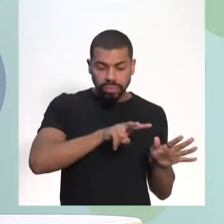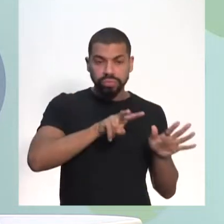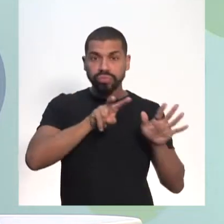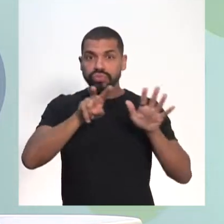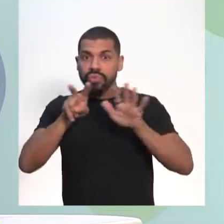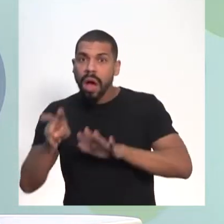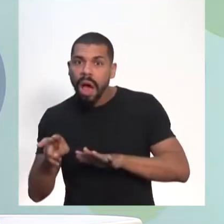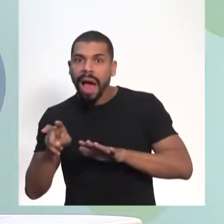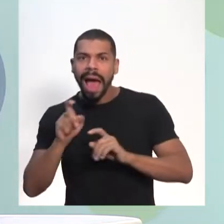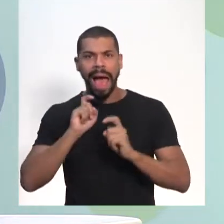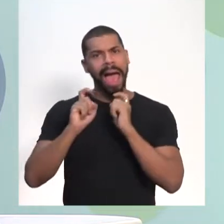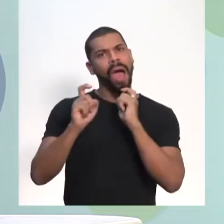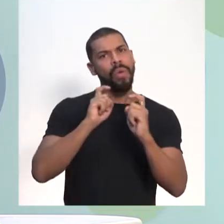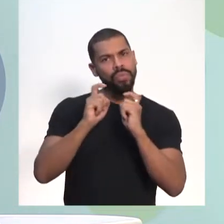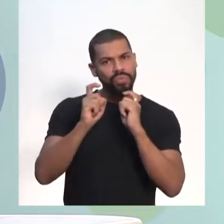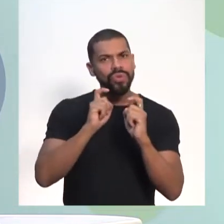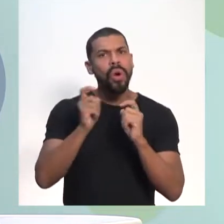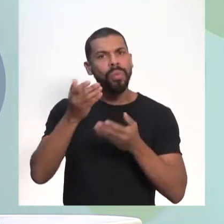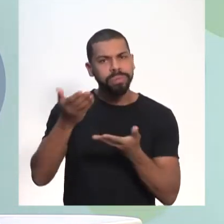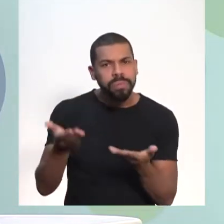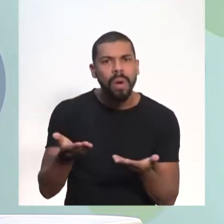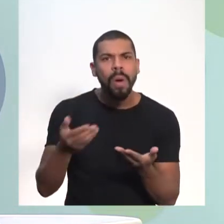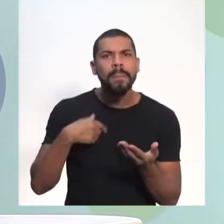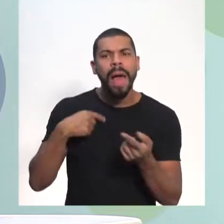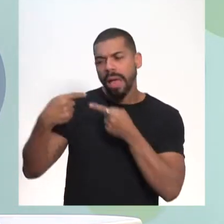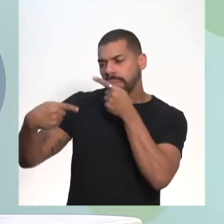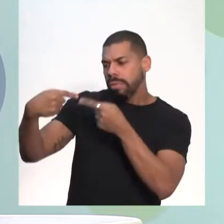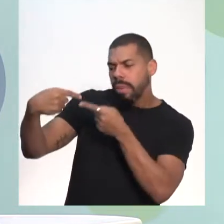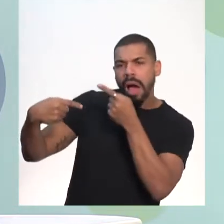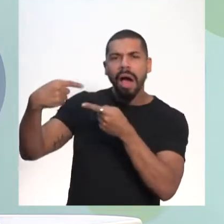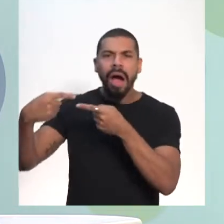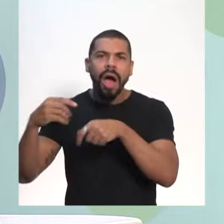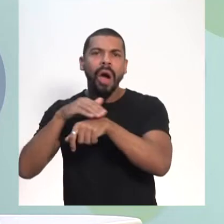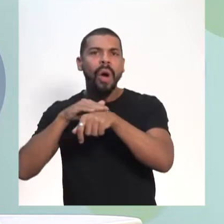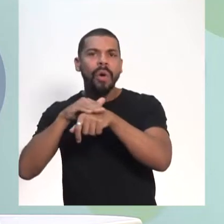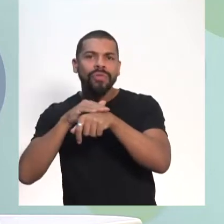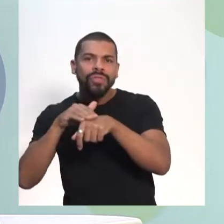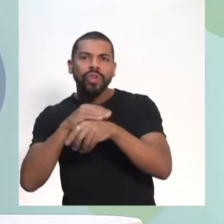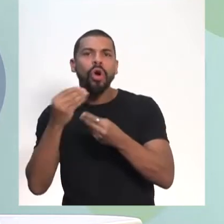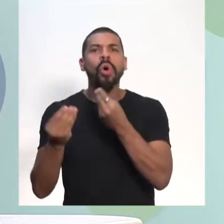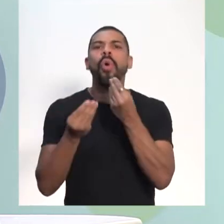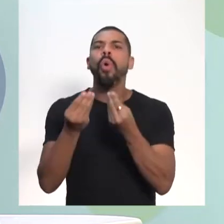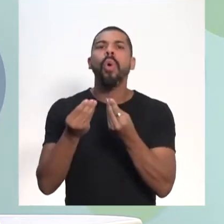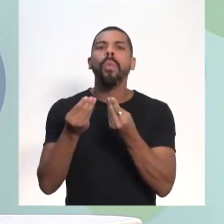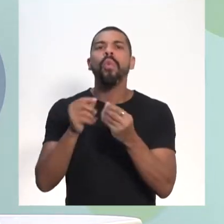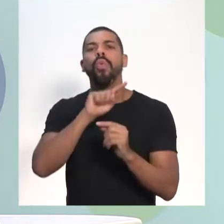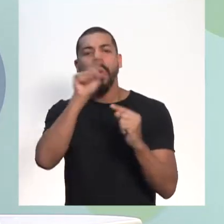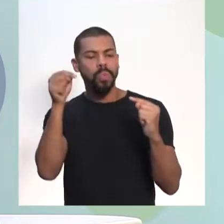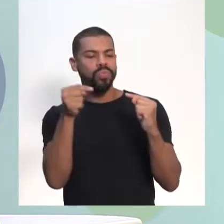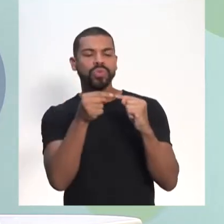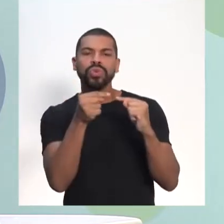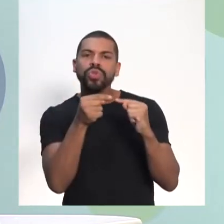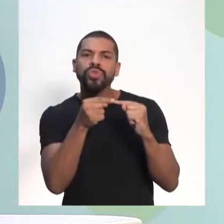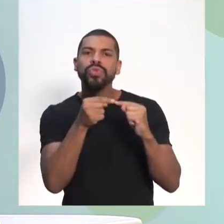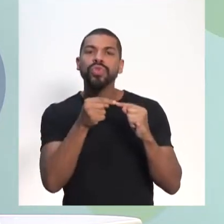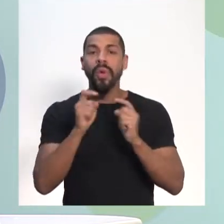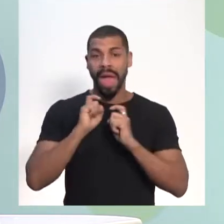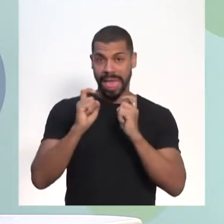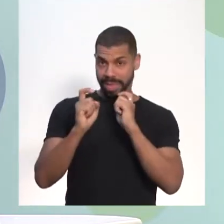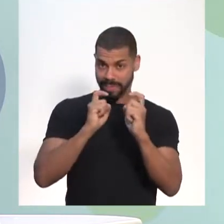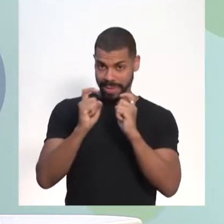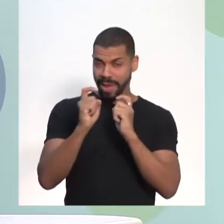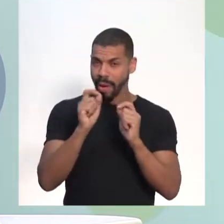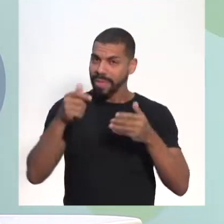ATPC tivesse um espaço aí para a gente estar discutindo o replanejamento, para a gente estar discutindo a organização das ATPCs